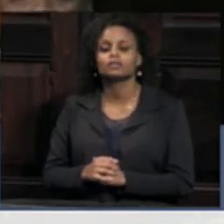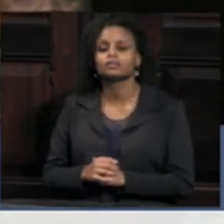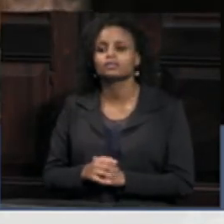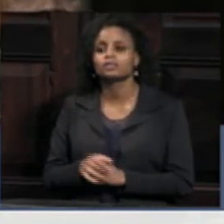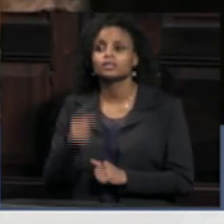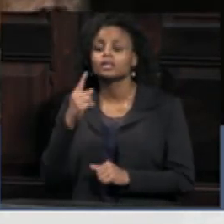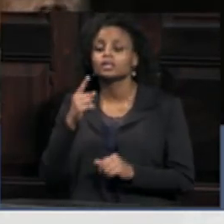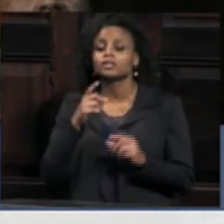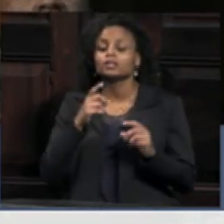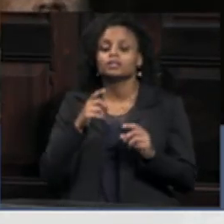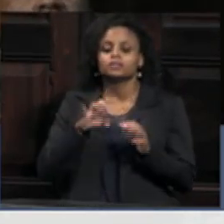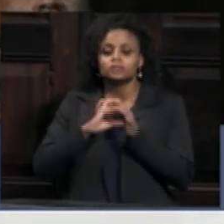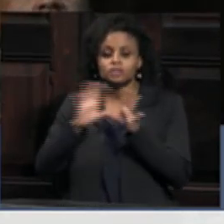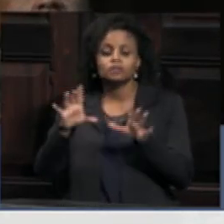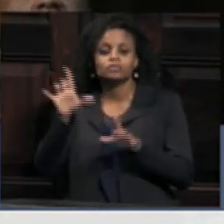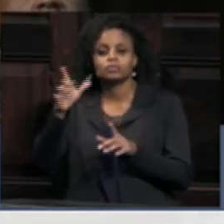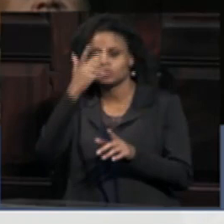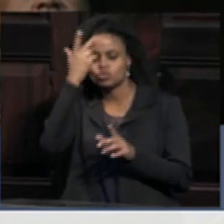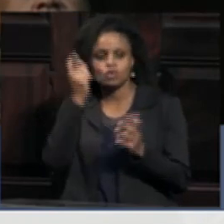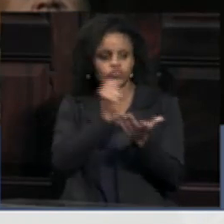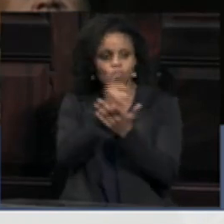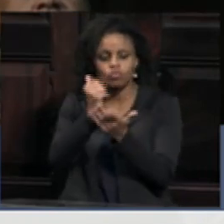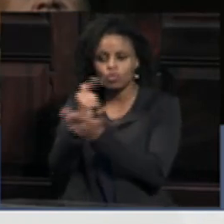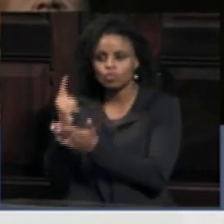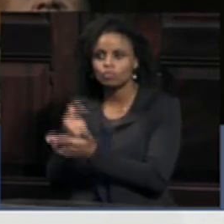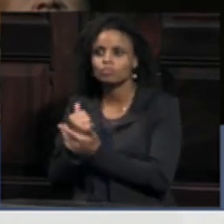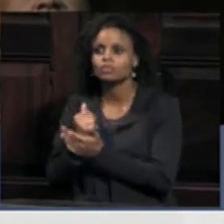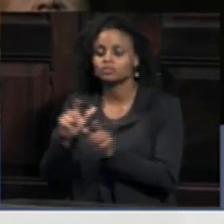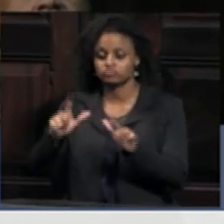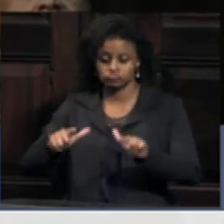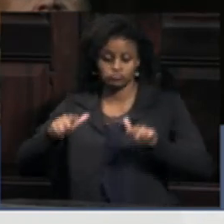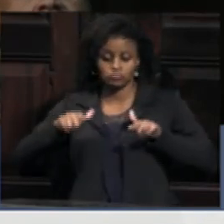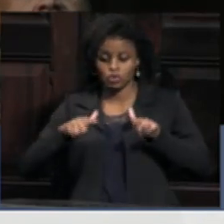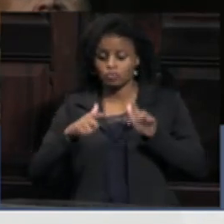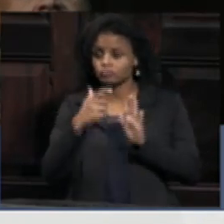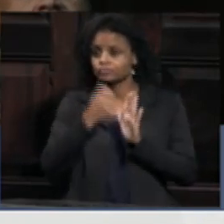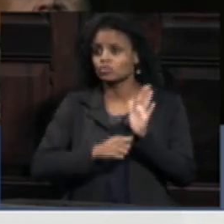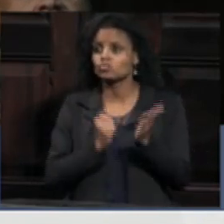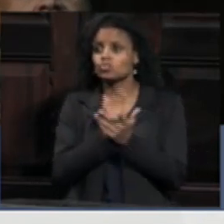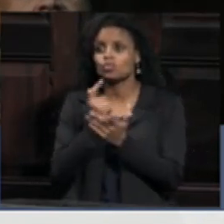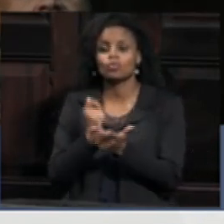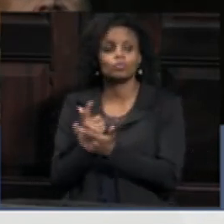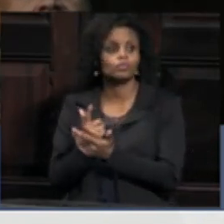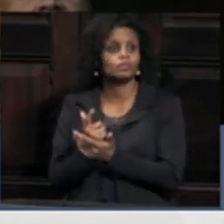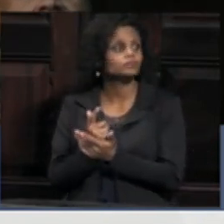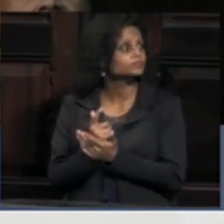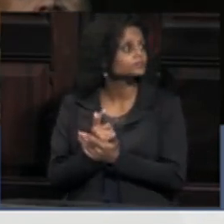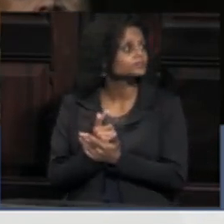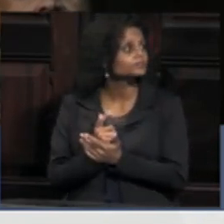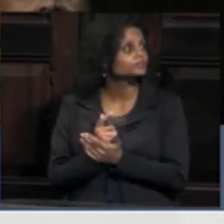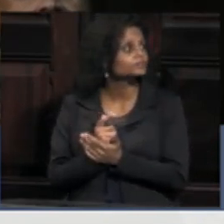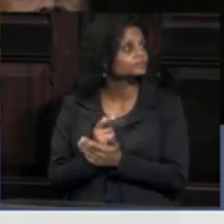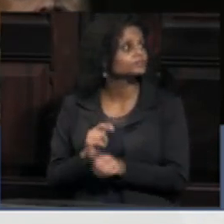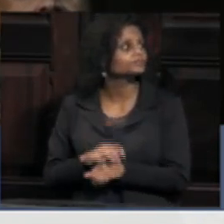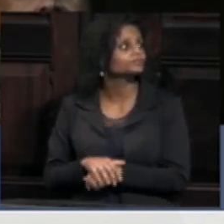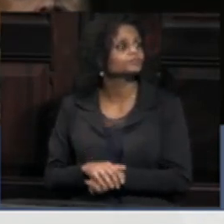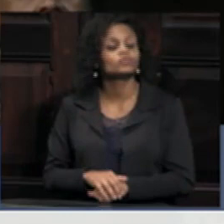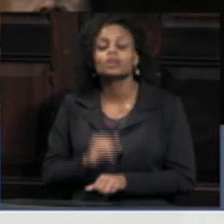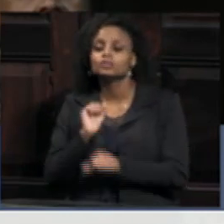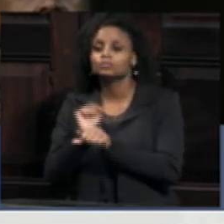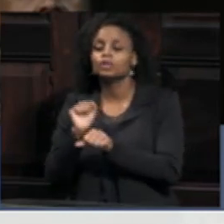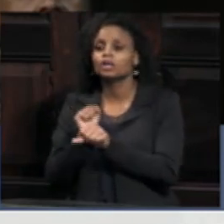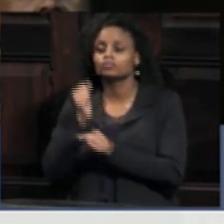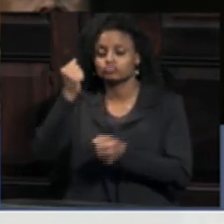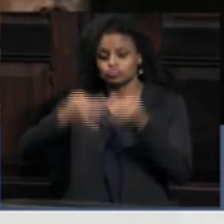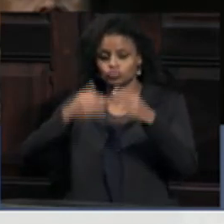pagamentos que tenha durabilidade do texto impresso de pelo menos 5 anos, pendendo de parecer da